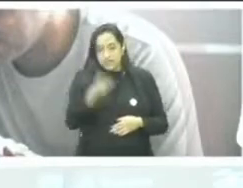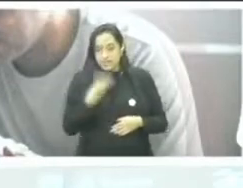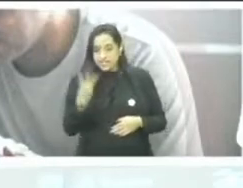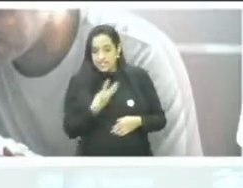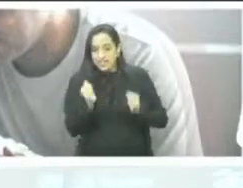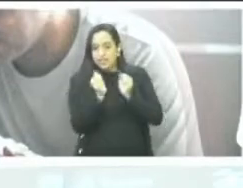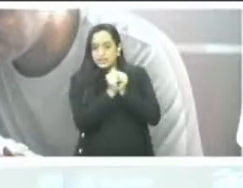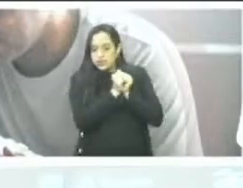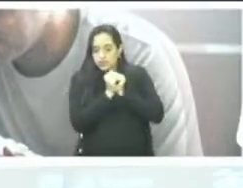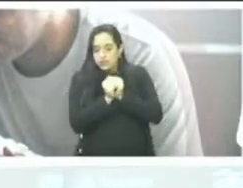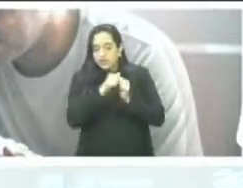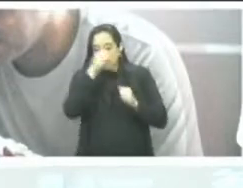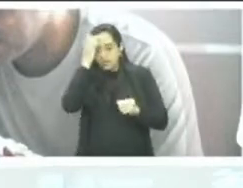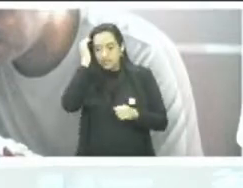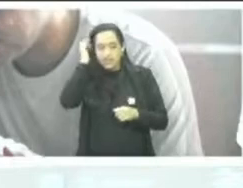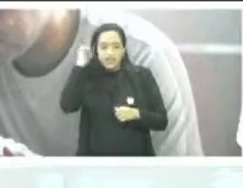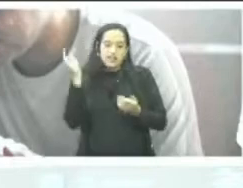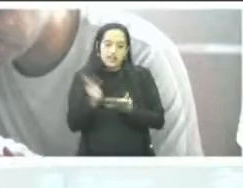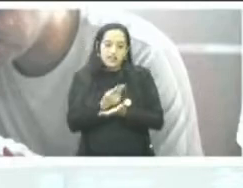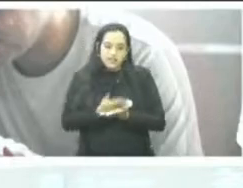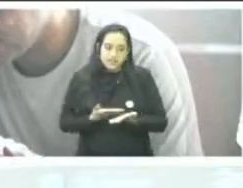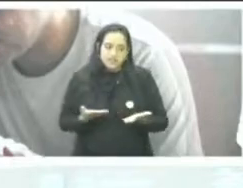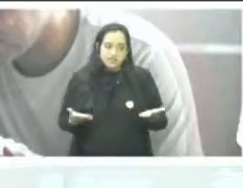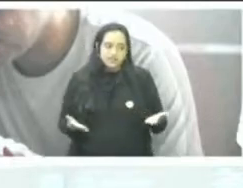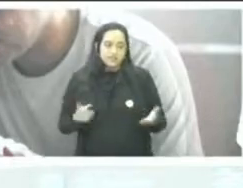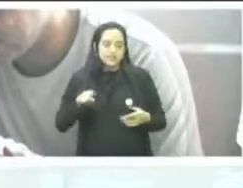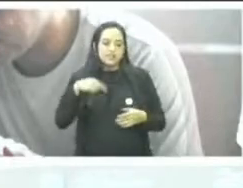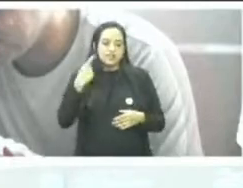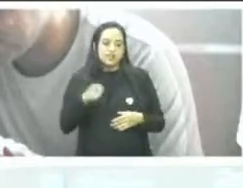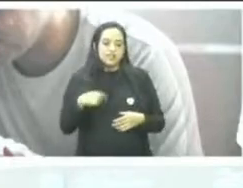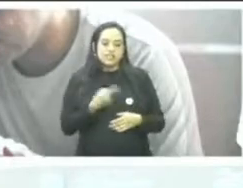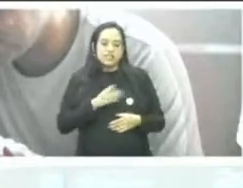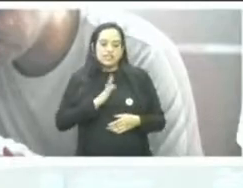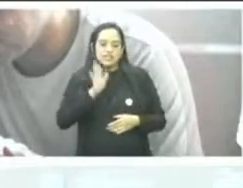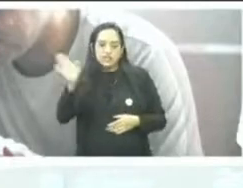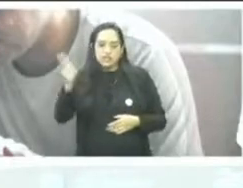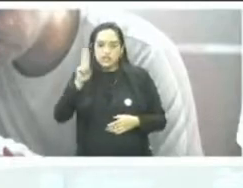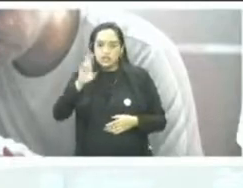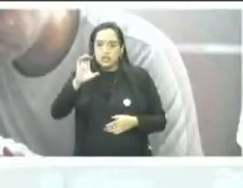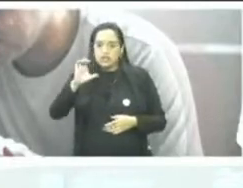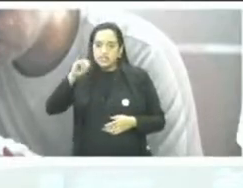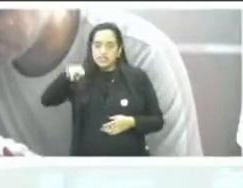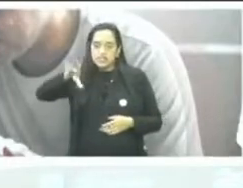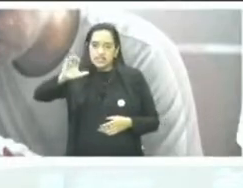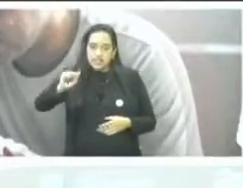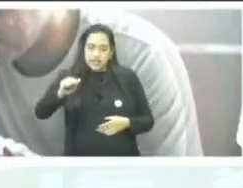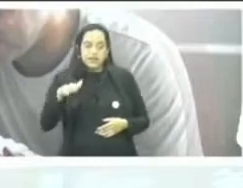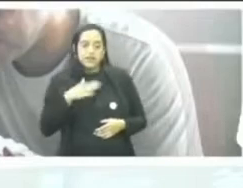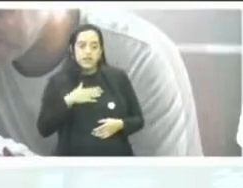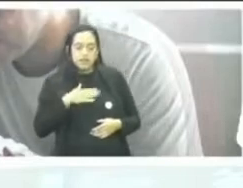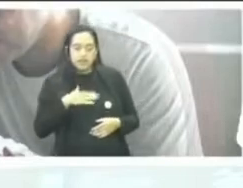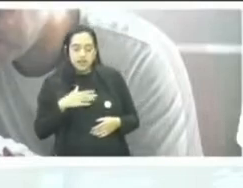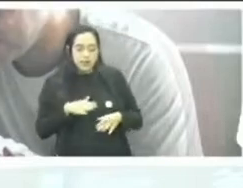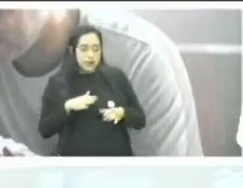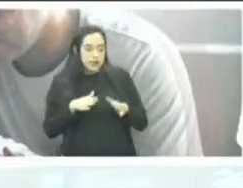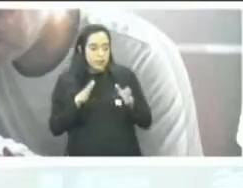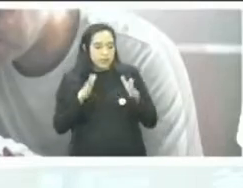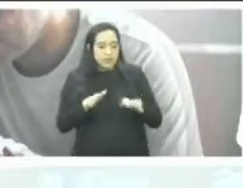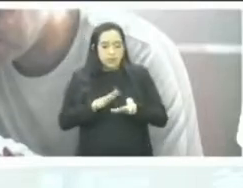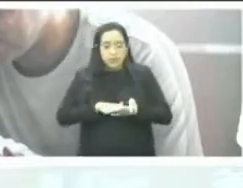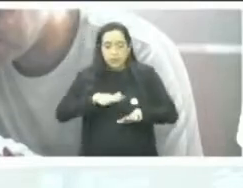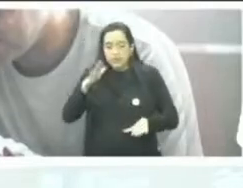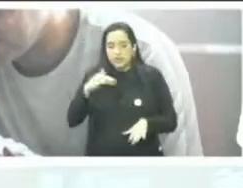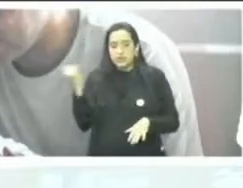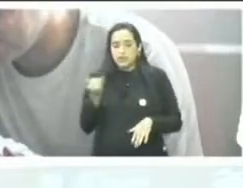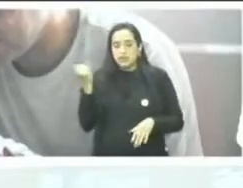juntos. E assim foi. Depois disso, a gente foi para o Cinca, que, para mim, foi a parte ainda mais importante.